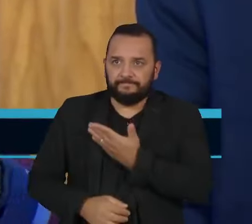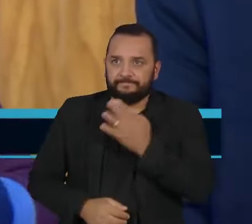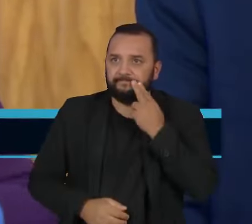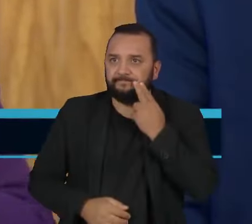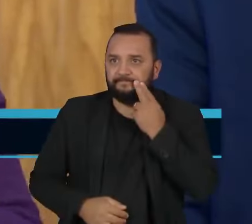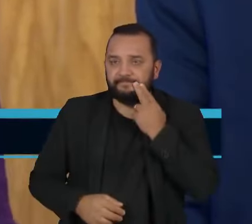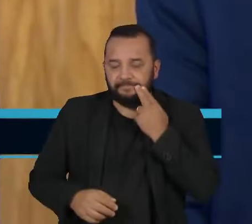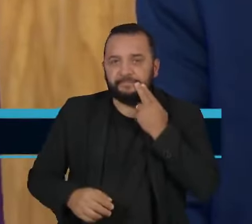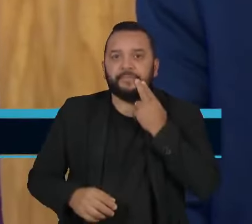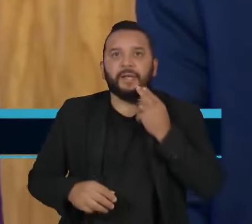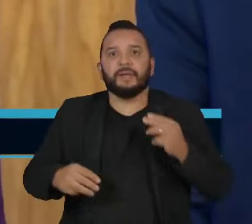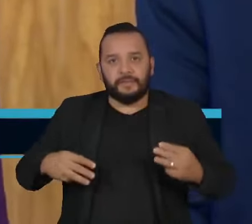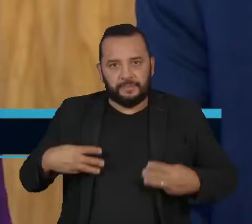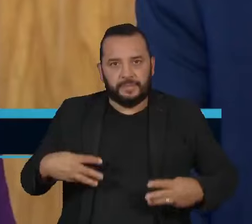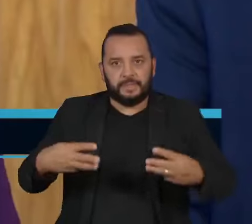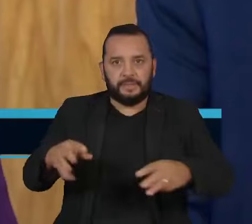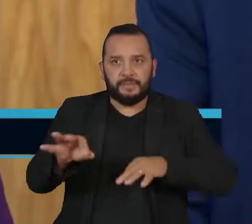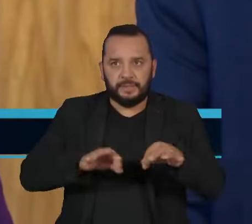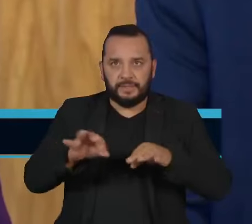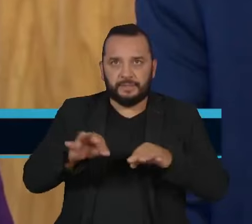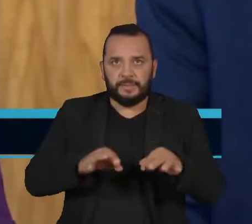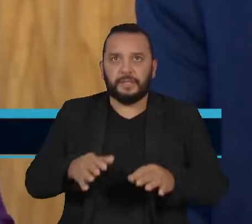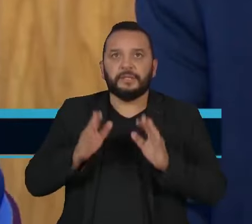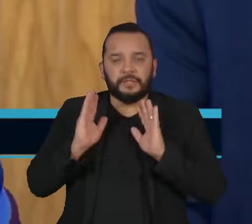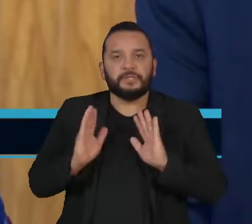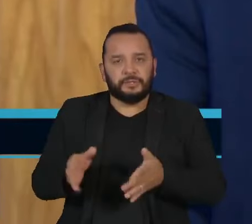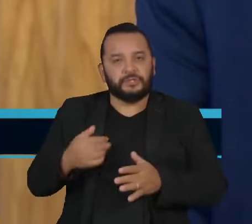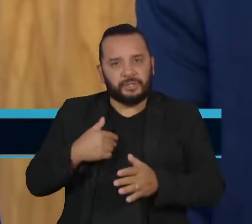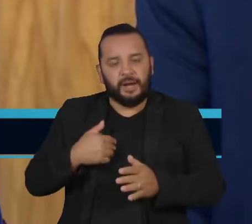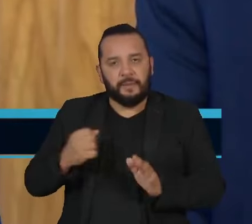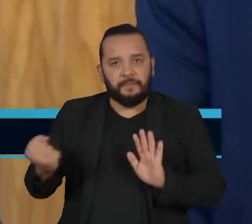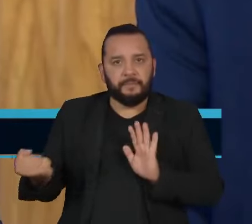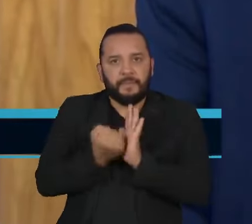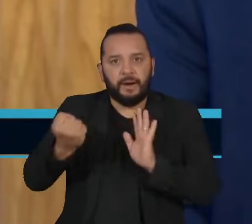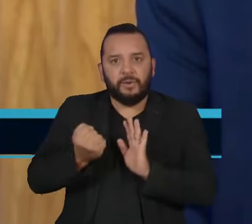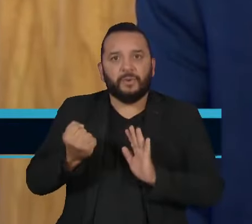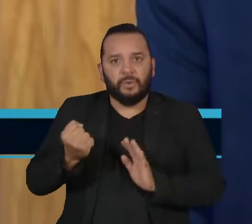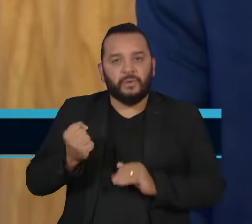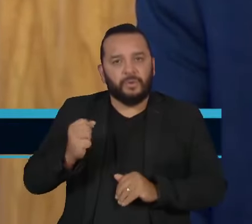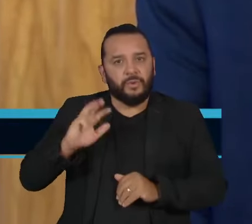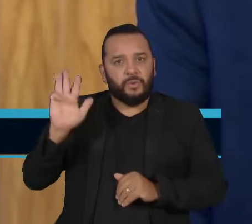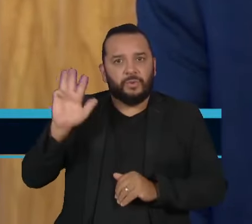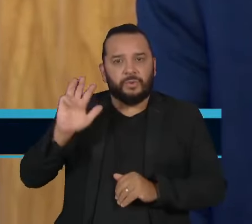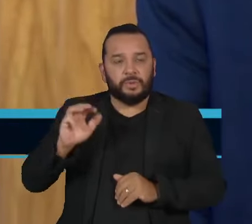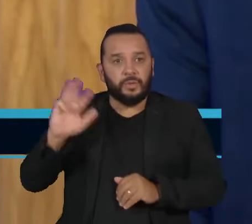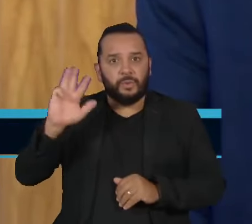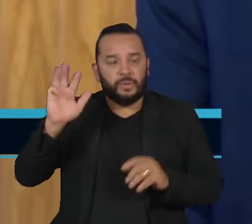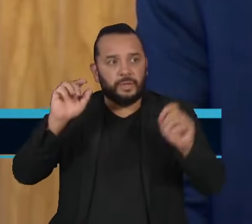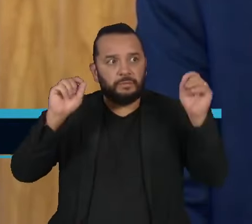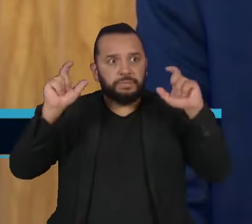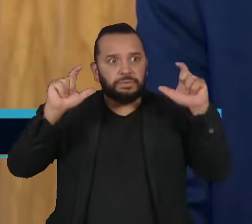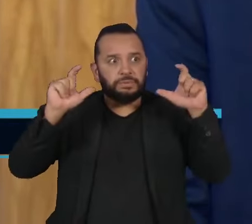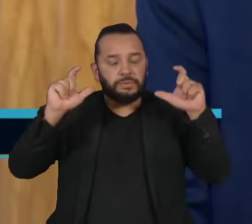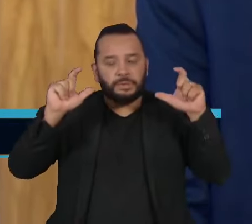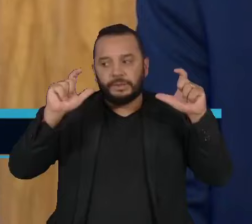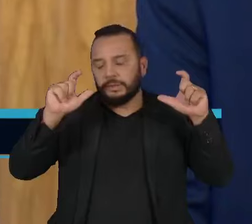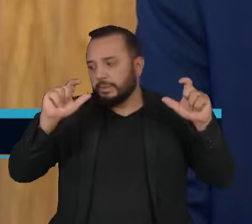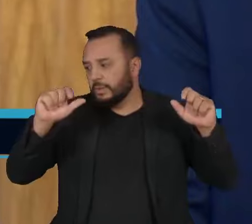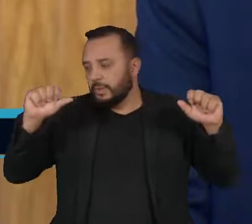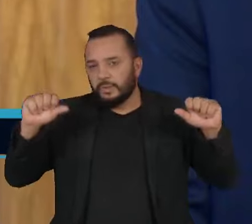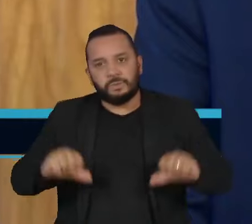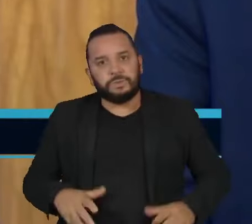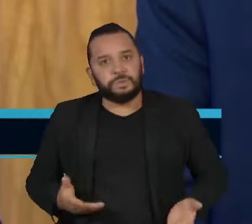do Planejamento, marcou o presidente da República. Ele ficou extremamente impressionado, mal impressionado, com o aumento